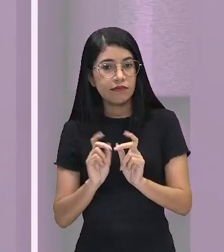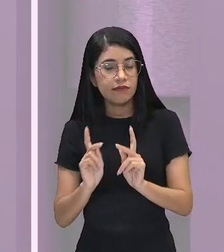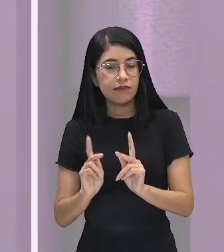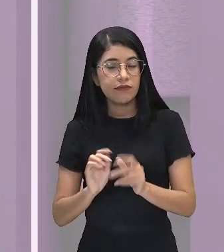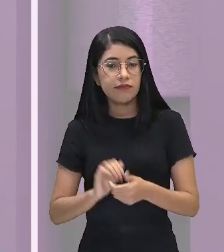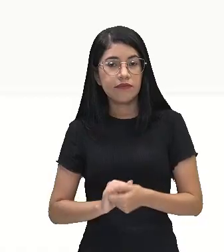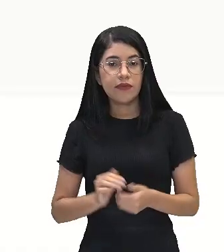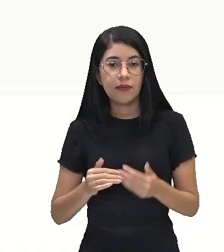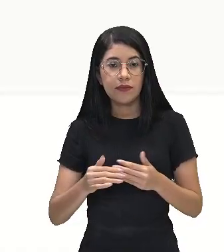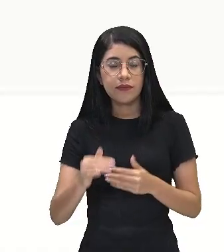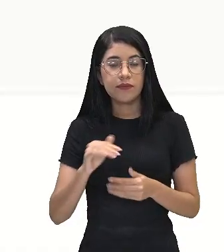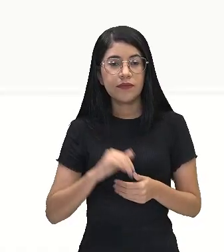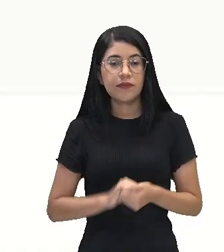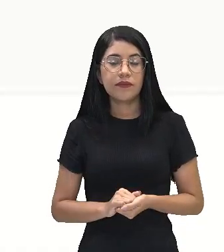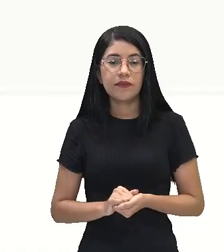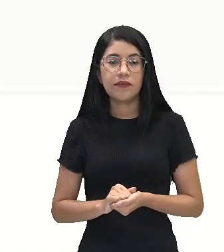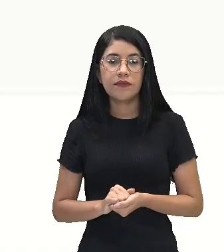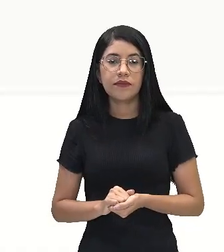Vamos continuar.